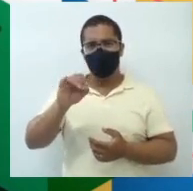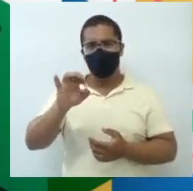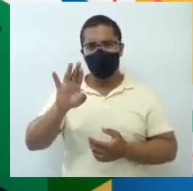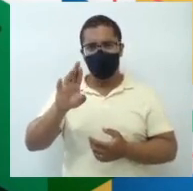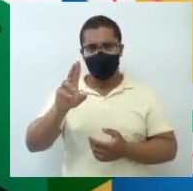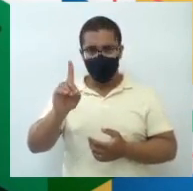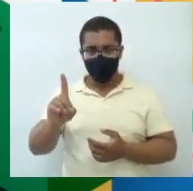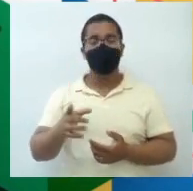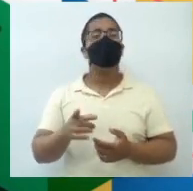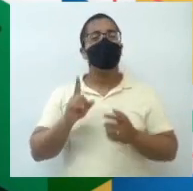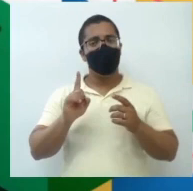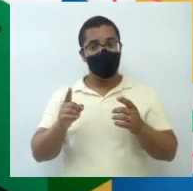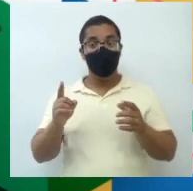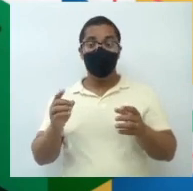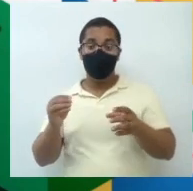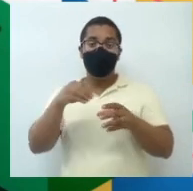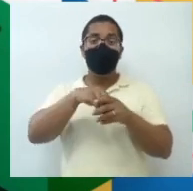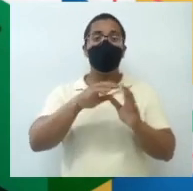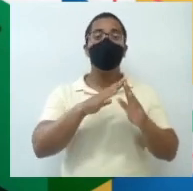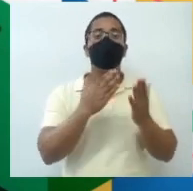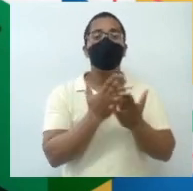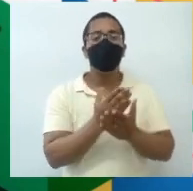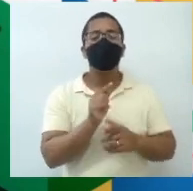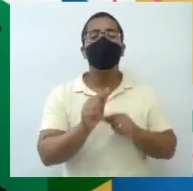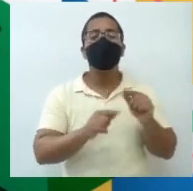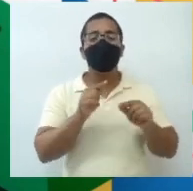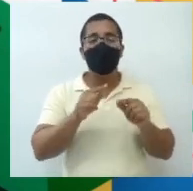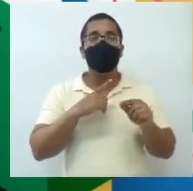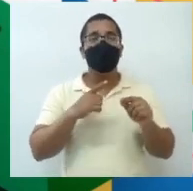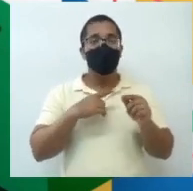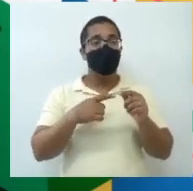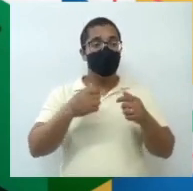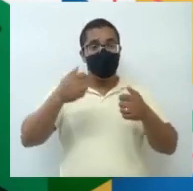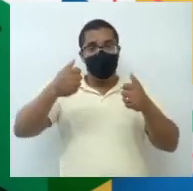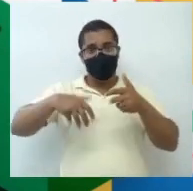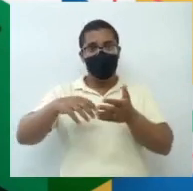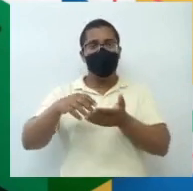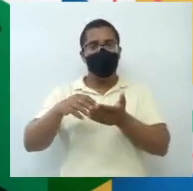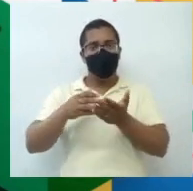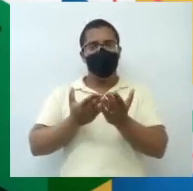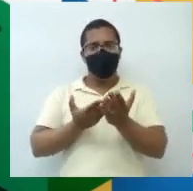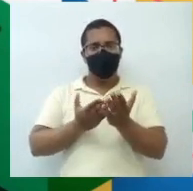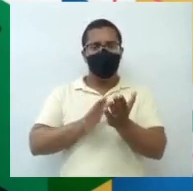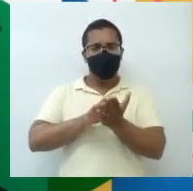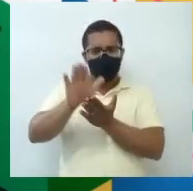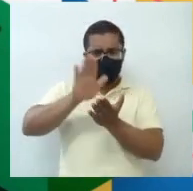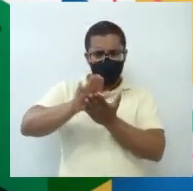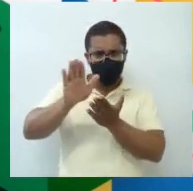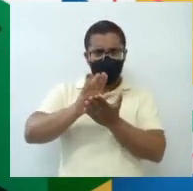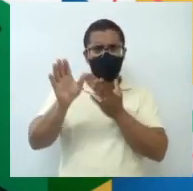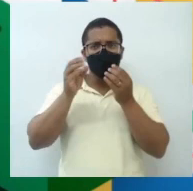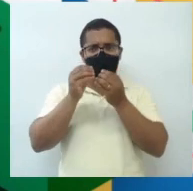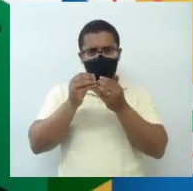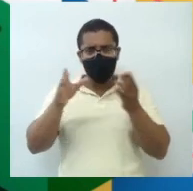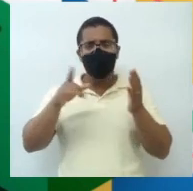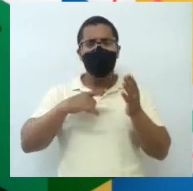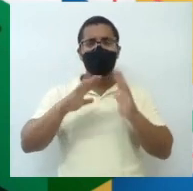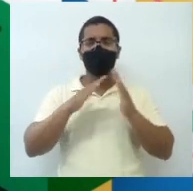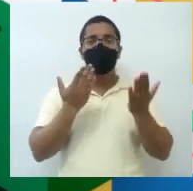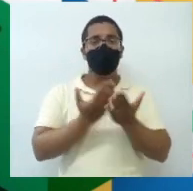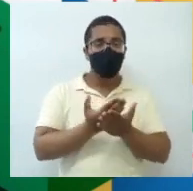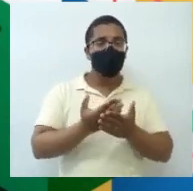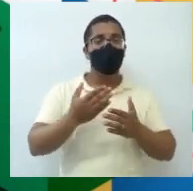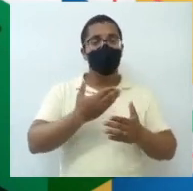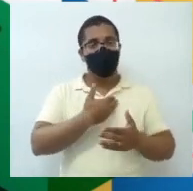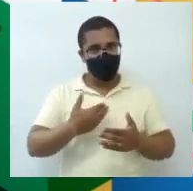só depois que Ele publicou é a sua teoria sobre a chamada esfera pública ele retoma a teoria crítica